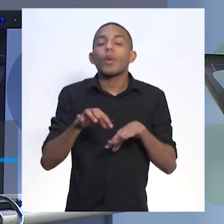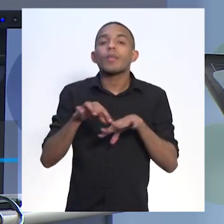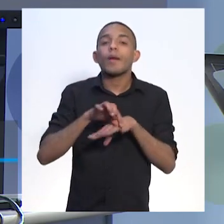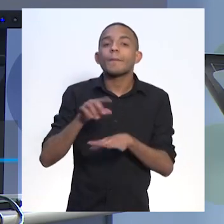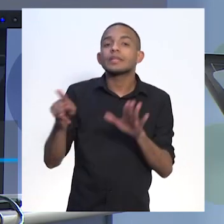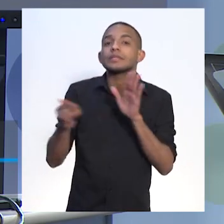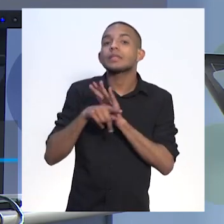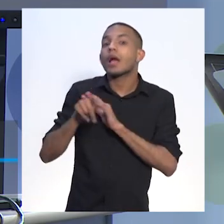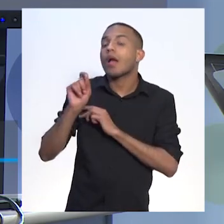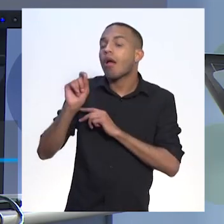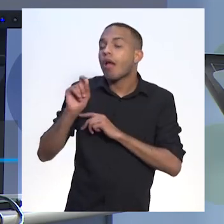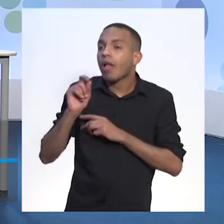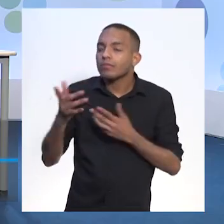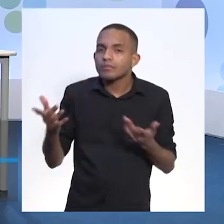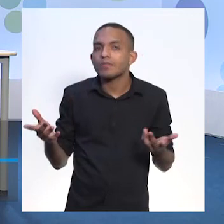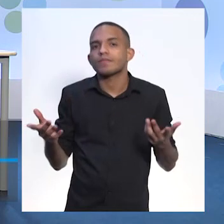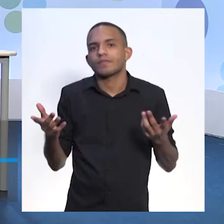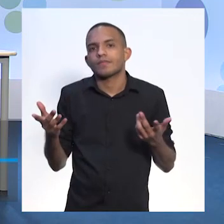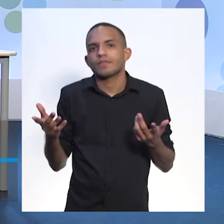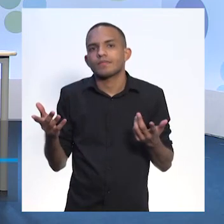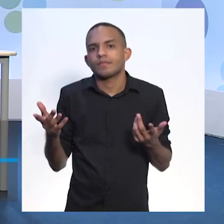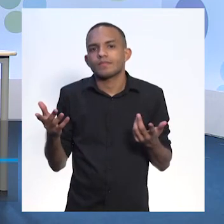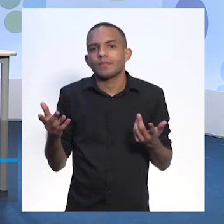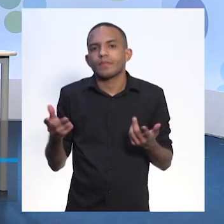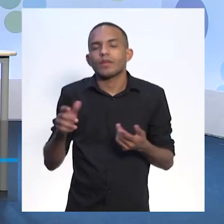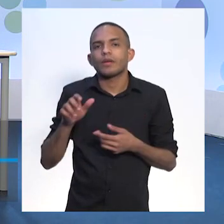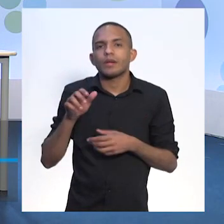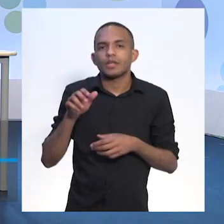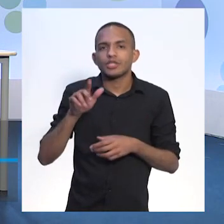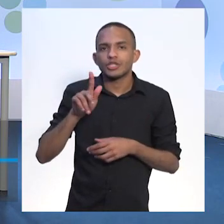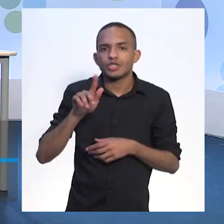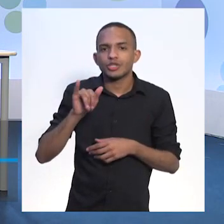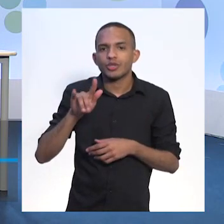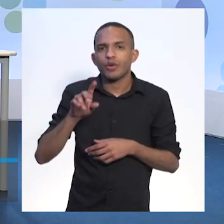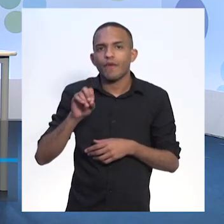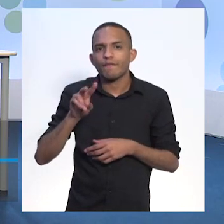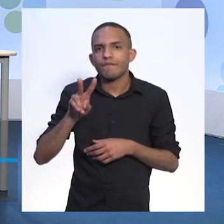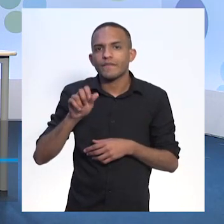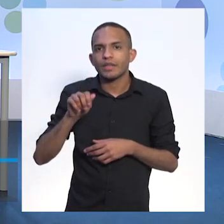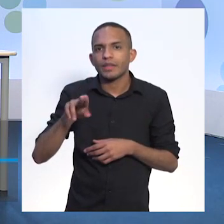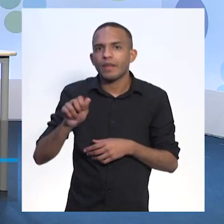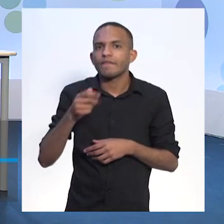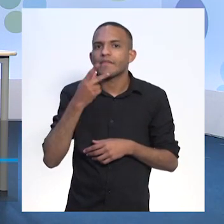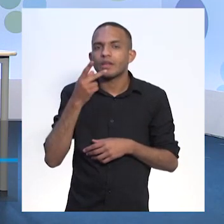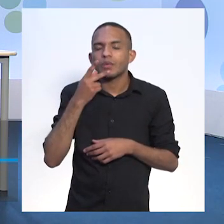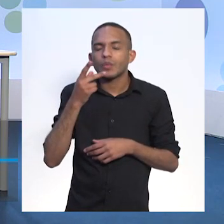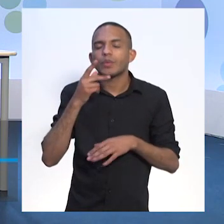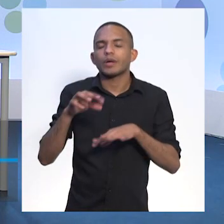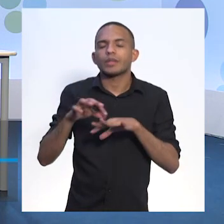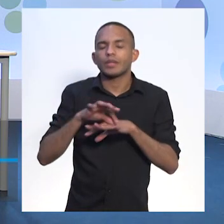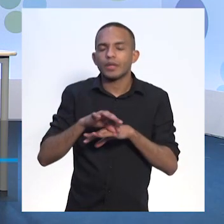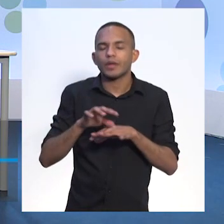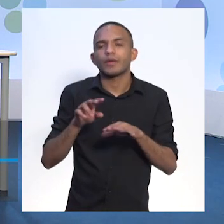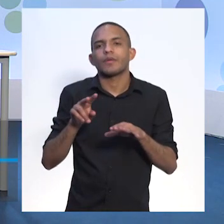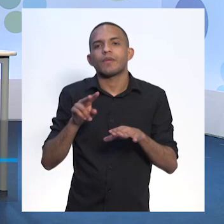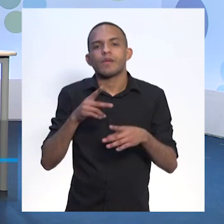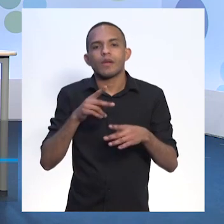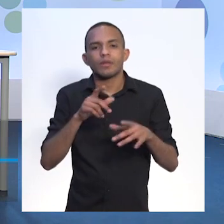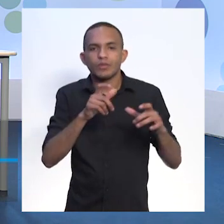que era esse anel? Tá Aí, bom? a Giovana colocou que foi o anel, mas não colocou que ele sumiu. Colocou num vilarejo, colocou